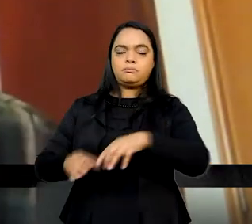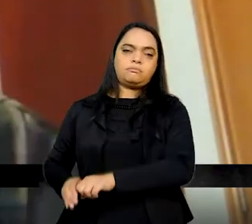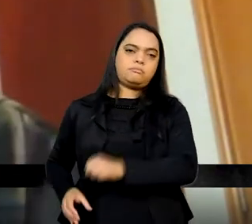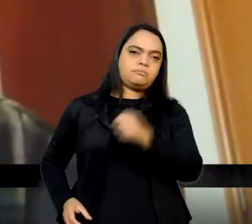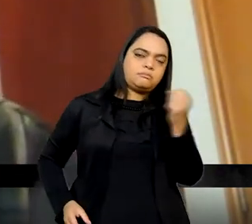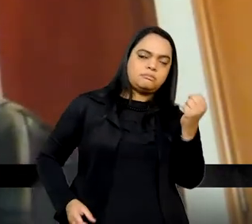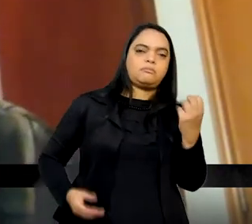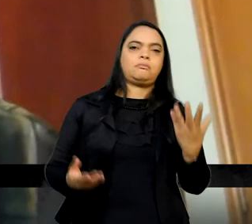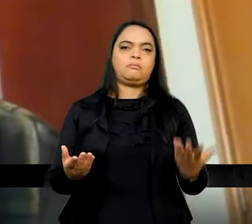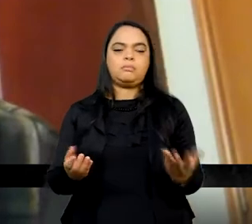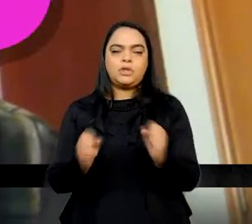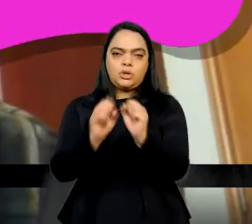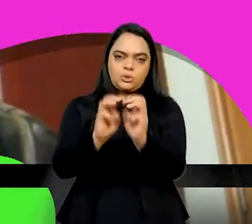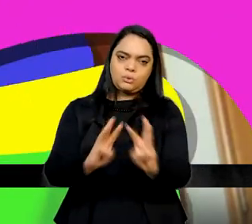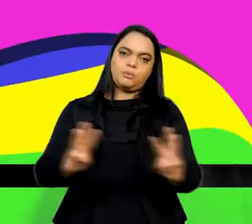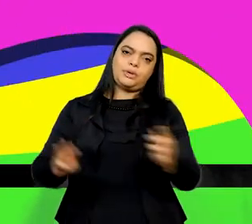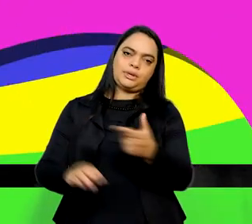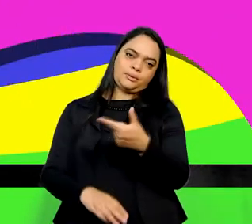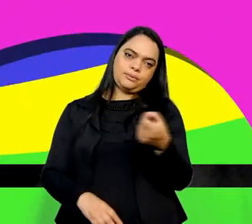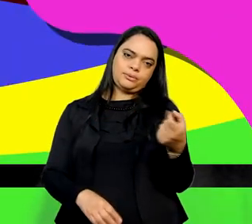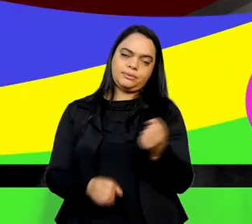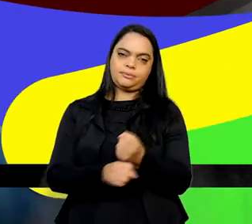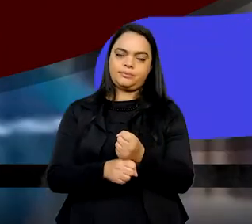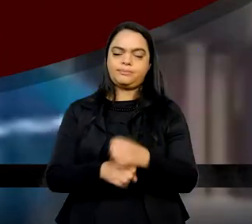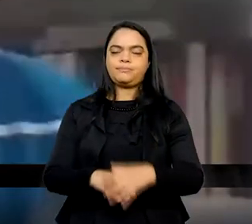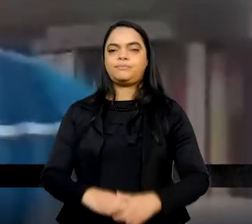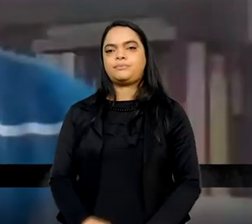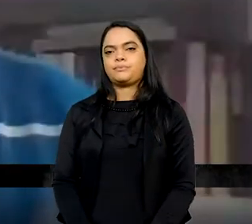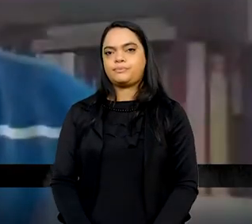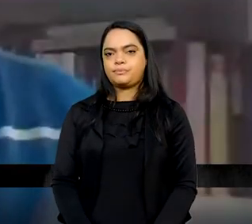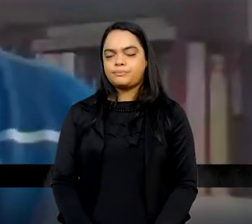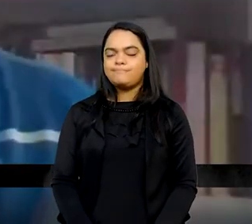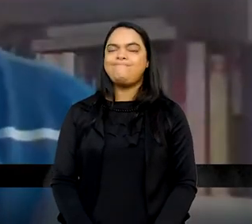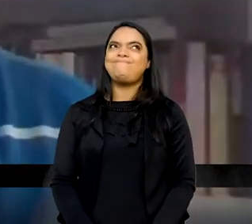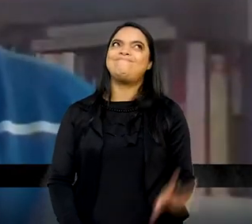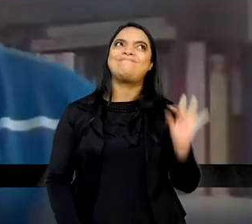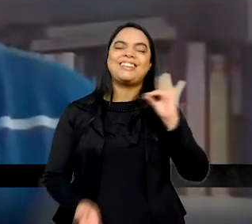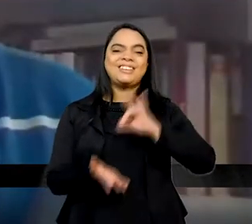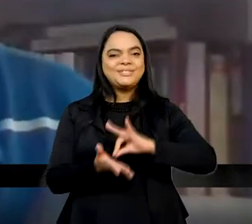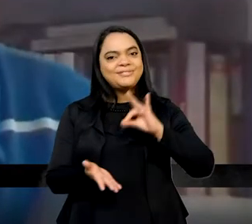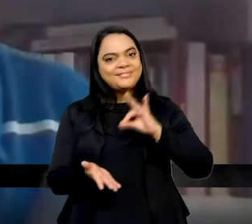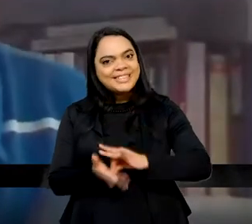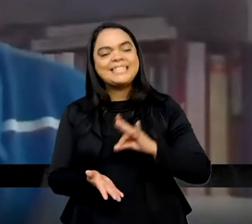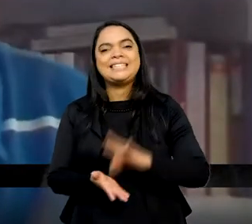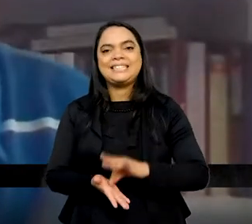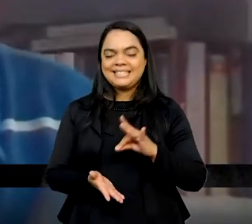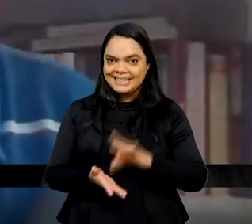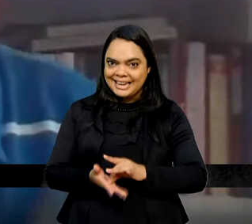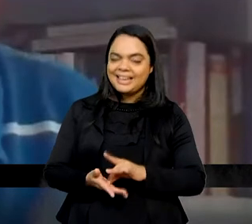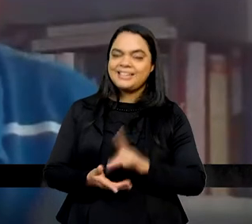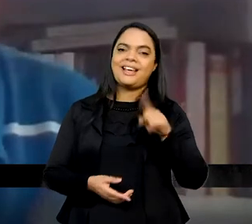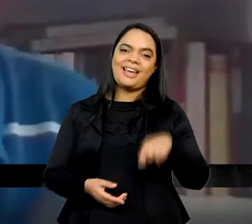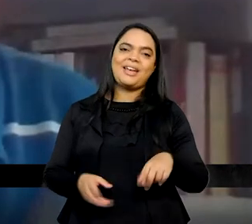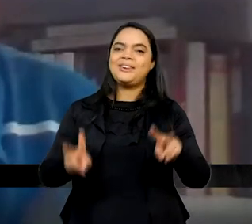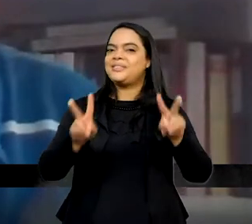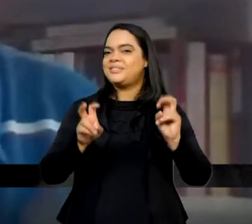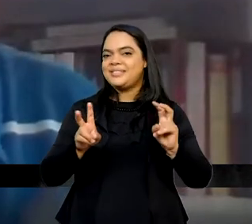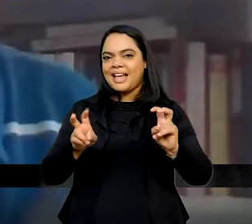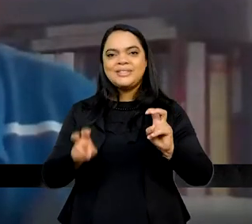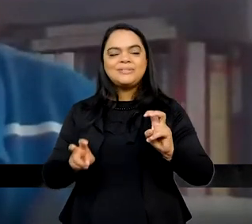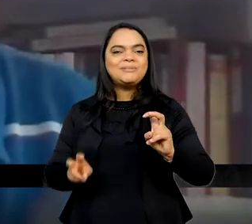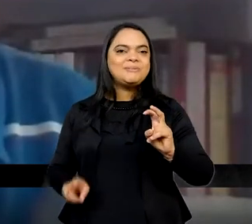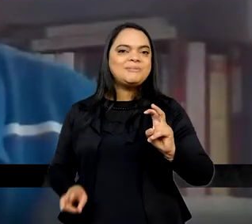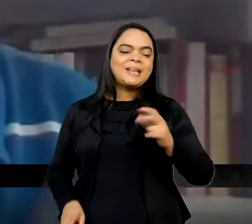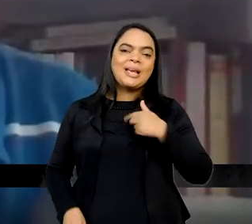Dentro do próprio portal Bicentenário. Essa é realmente uma das questões favoritas.